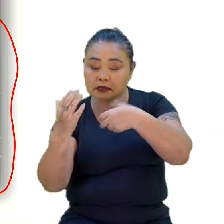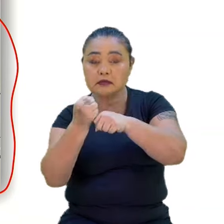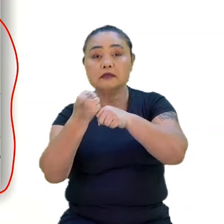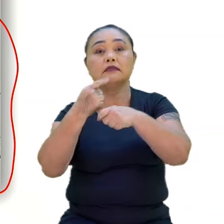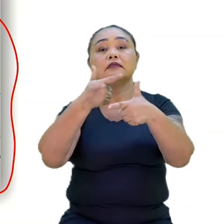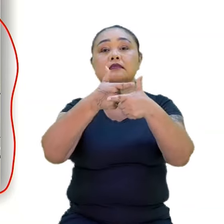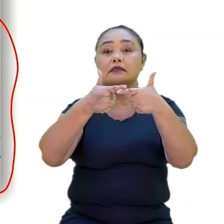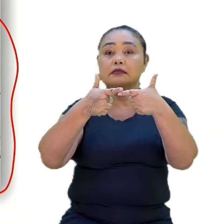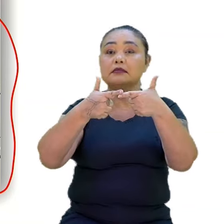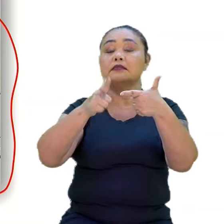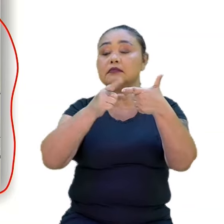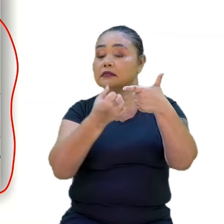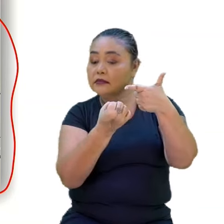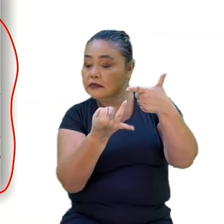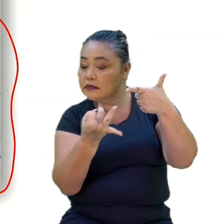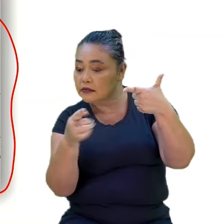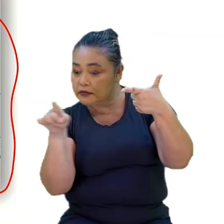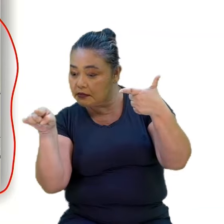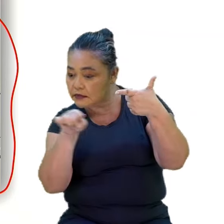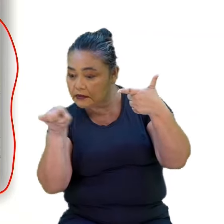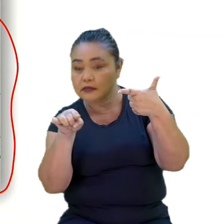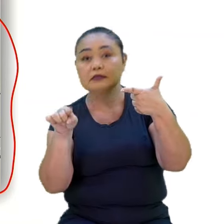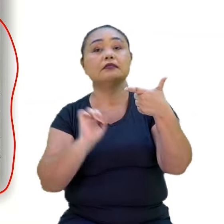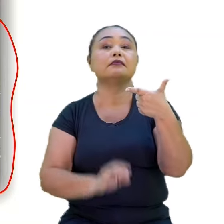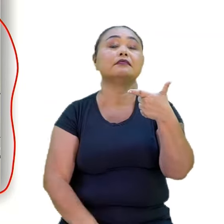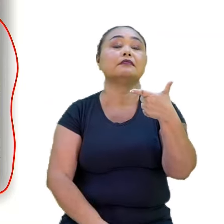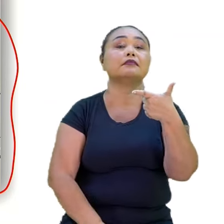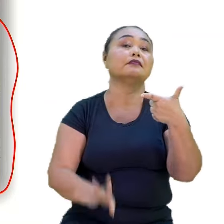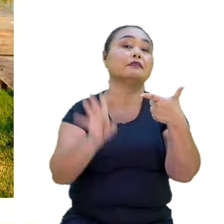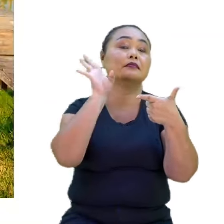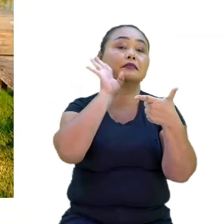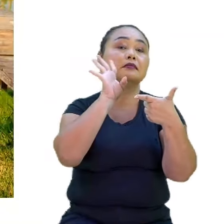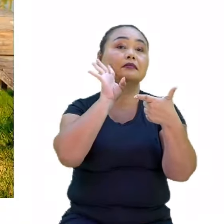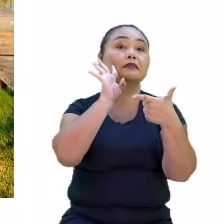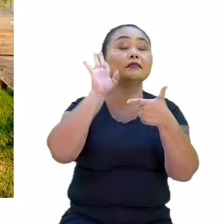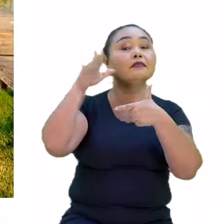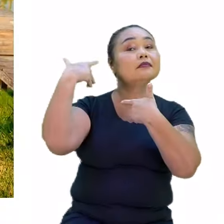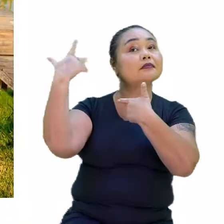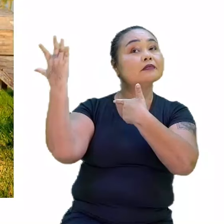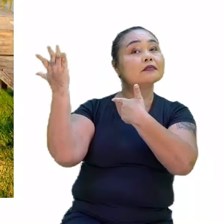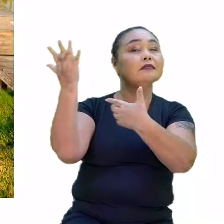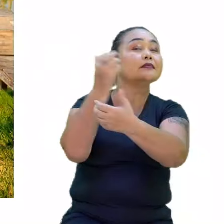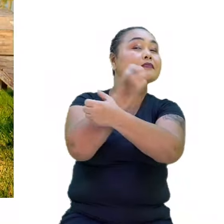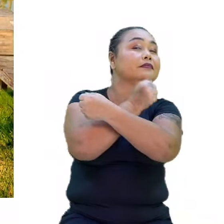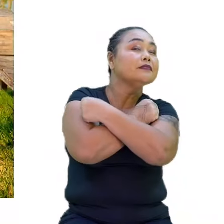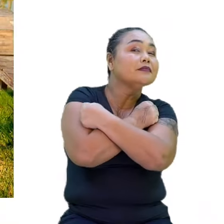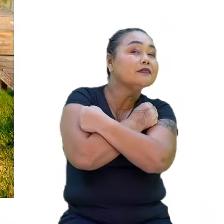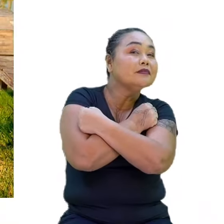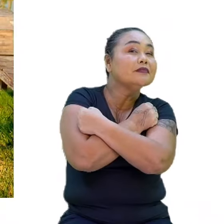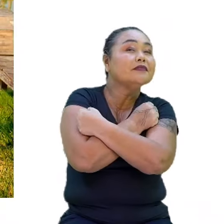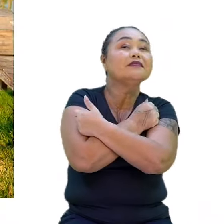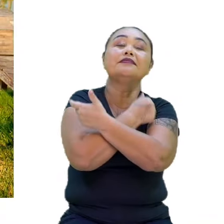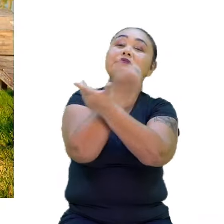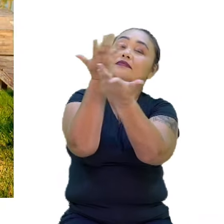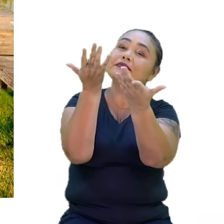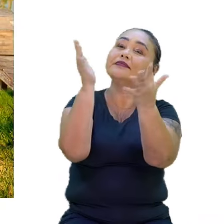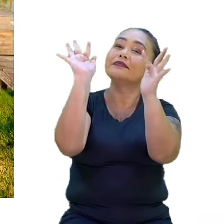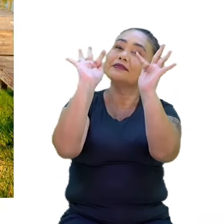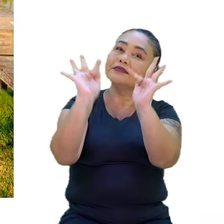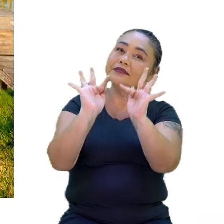de observações valores observações Isso legal e aqui fica o nosso abraço né sejam felizes nos vemos